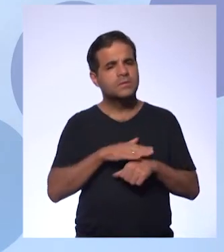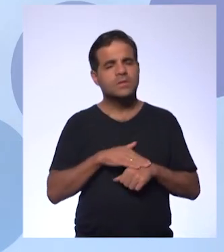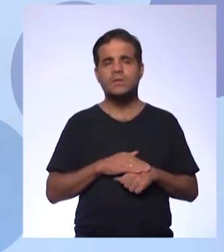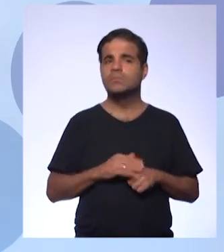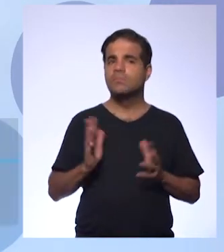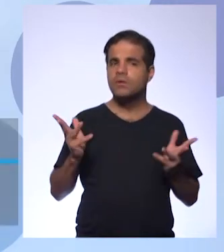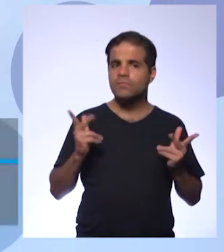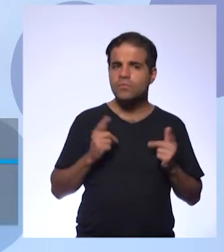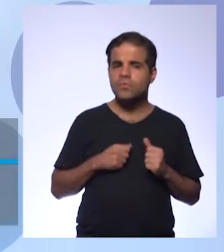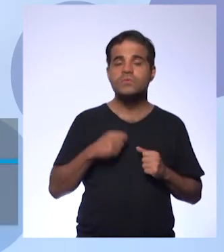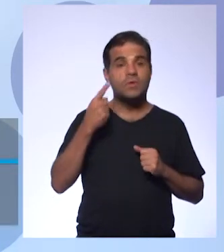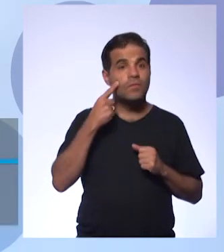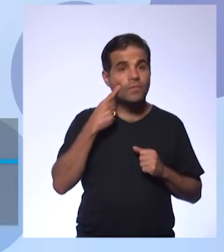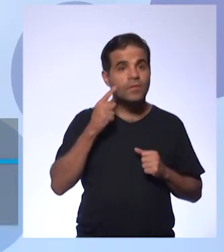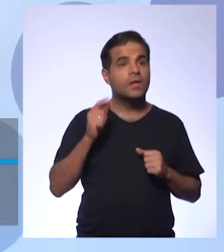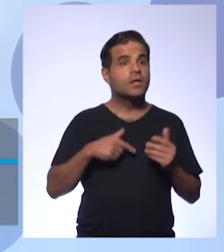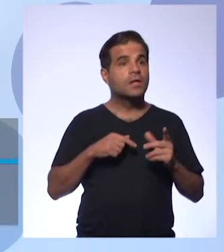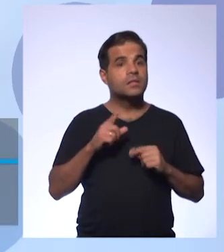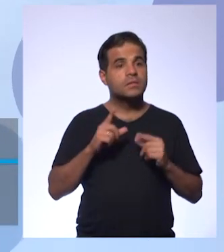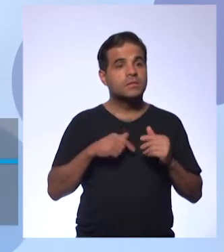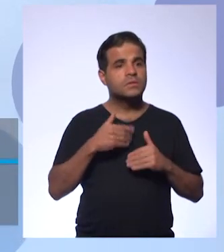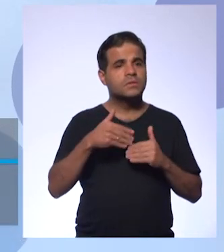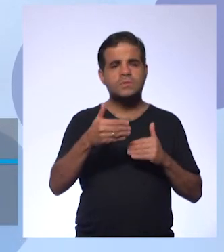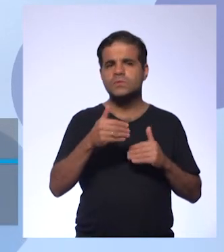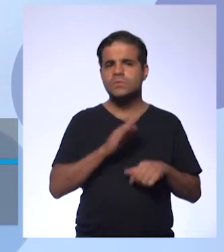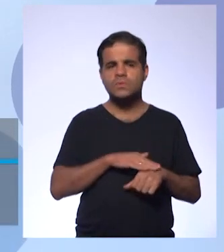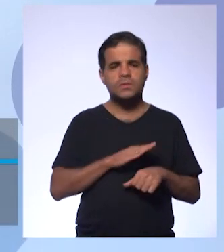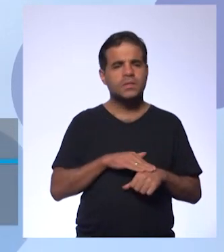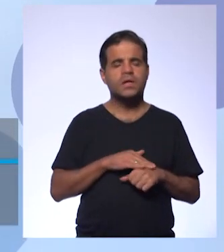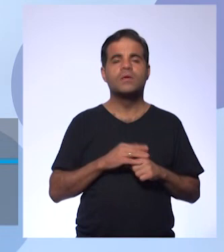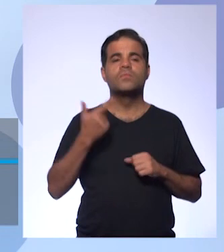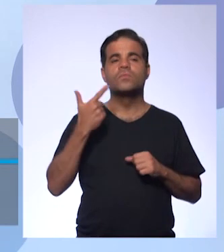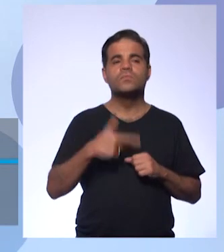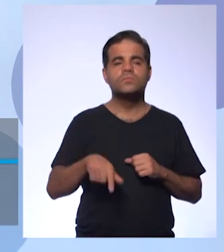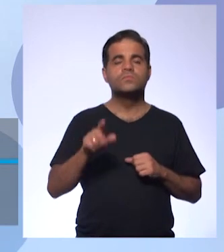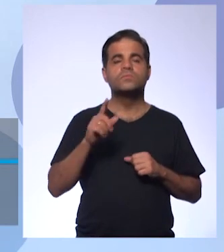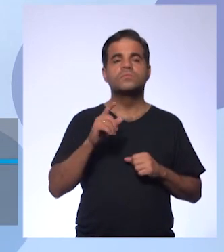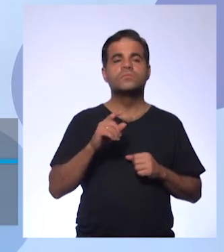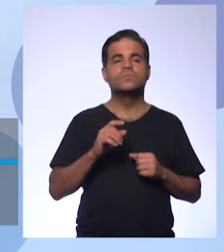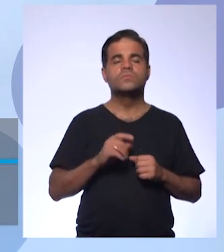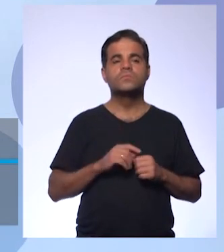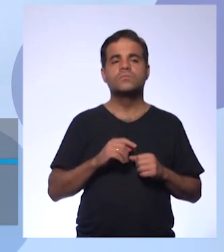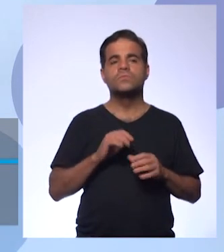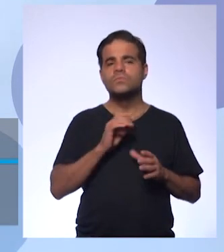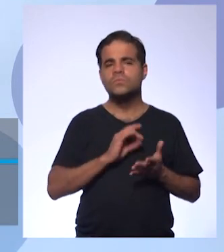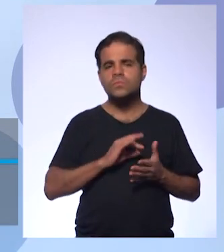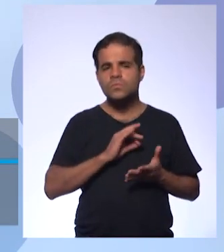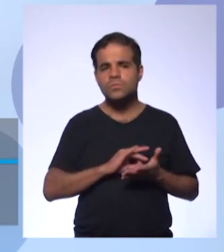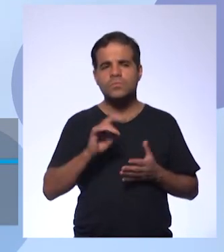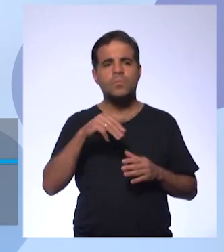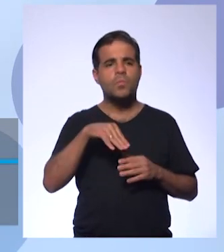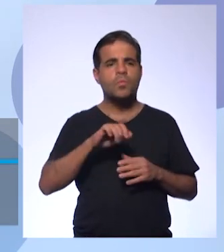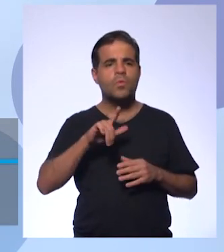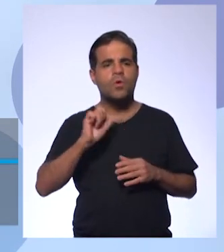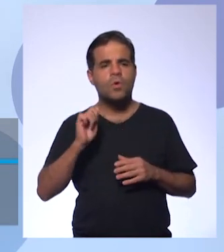maravilhoso. Gente, assistam. Estrelas Além do Tempo, espetacular. O Ódio que Você Semeia,